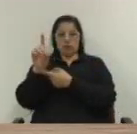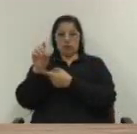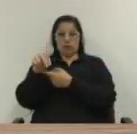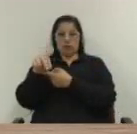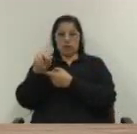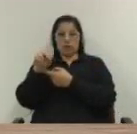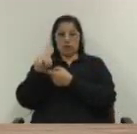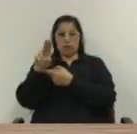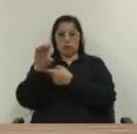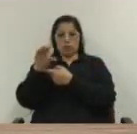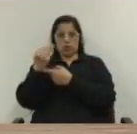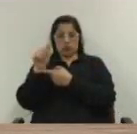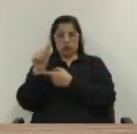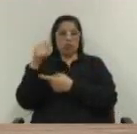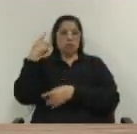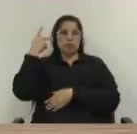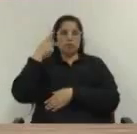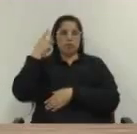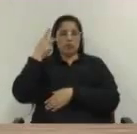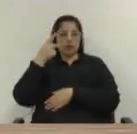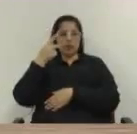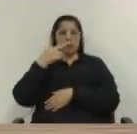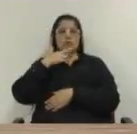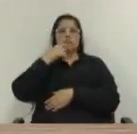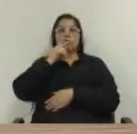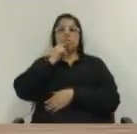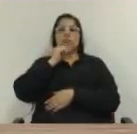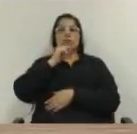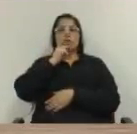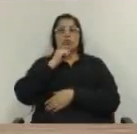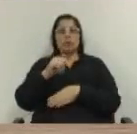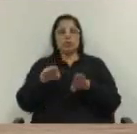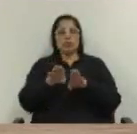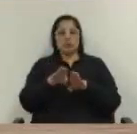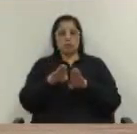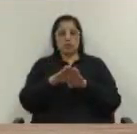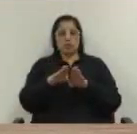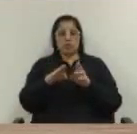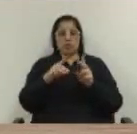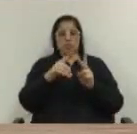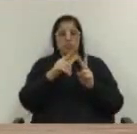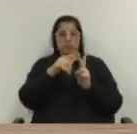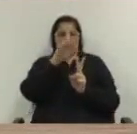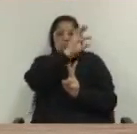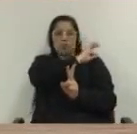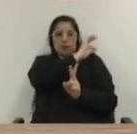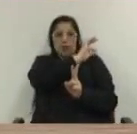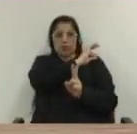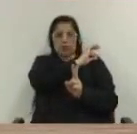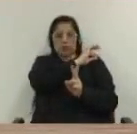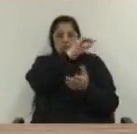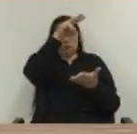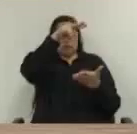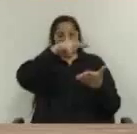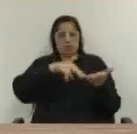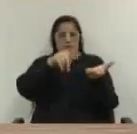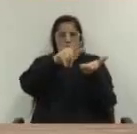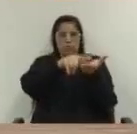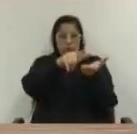contra o prefeito, Dr. Paulo César Junqueira Radiche, e pede ao primeiro secretário que proceda à